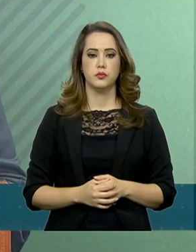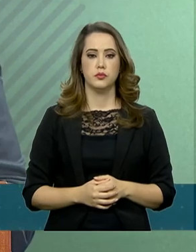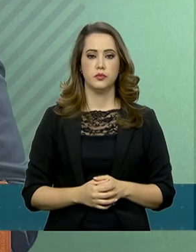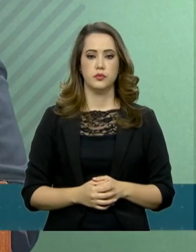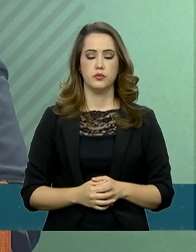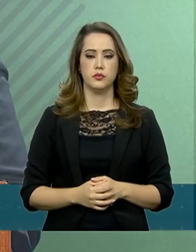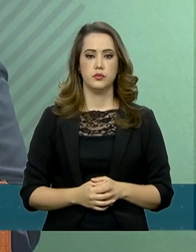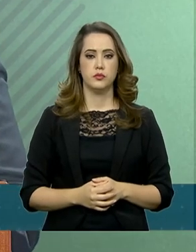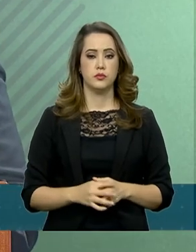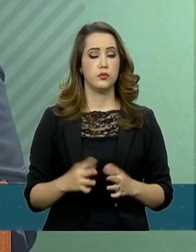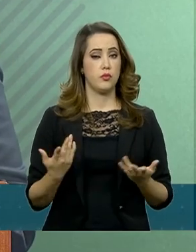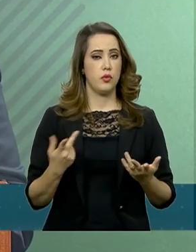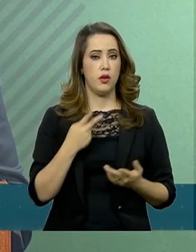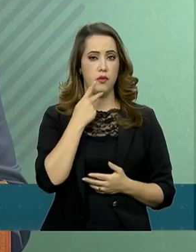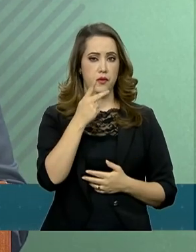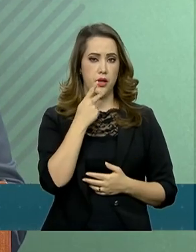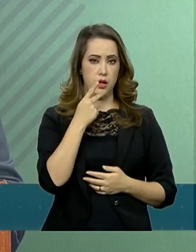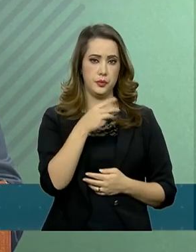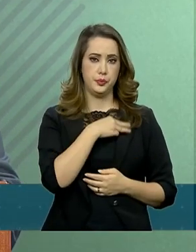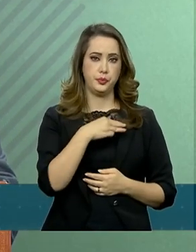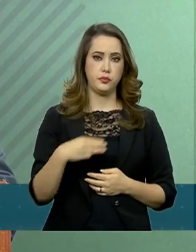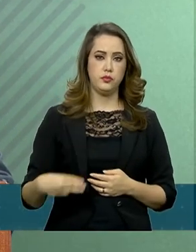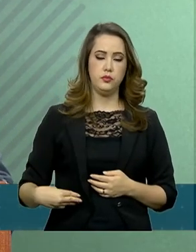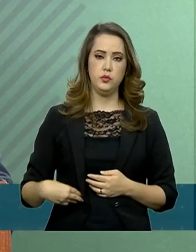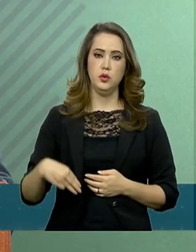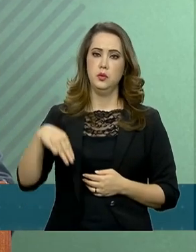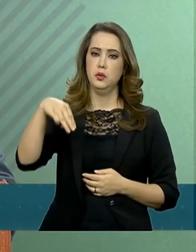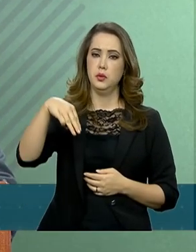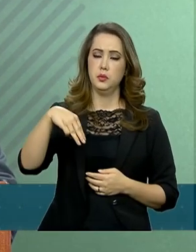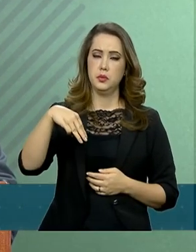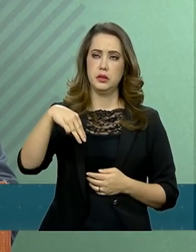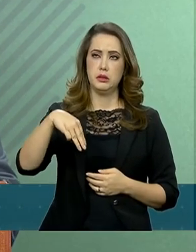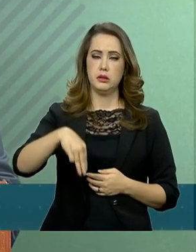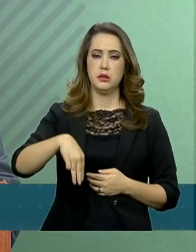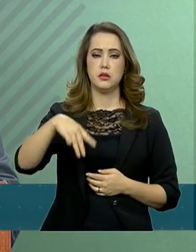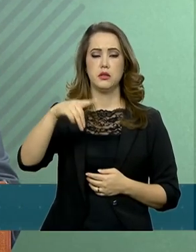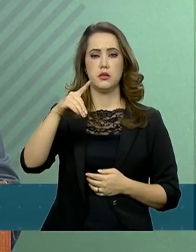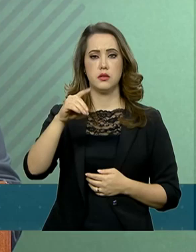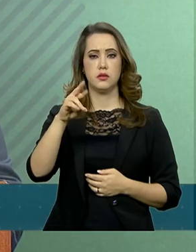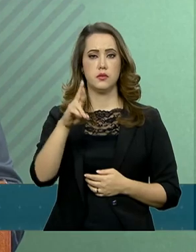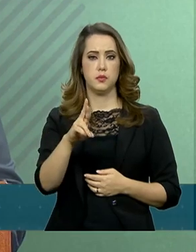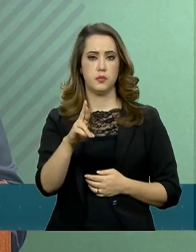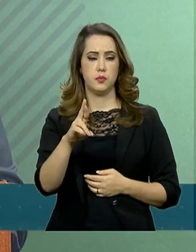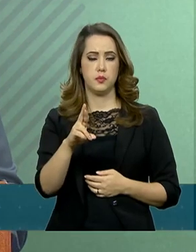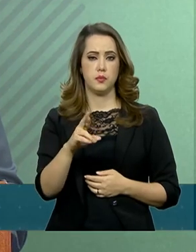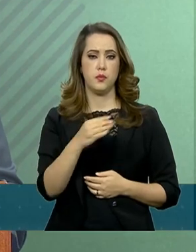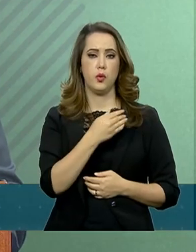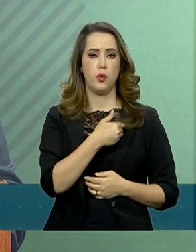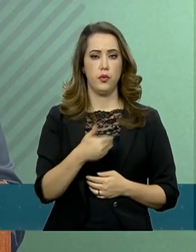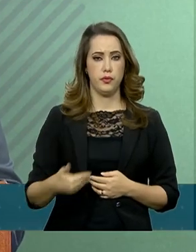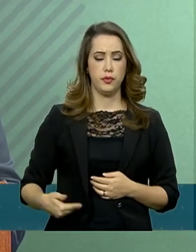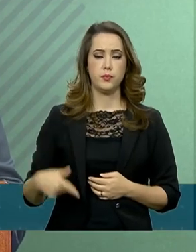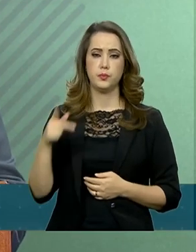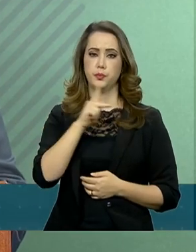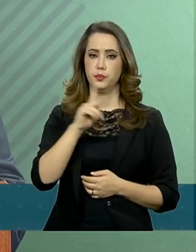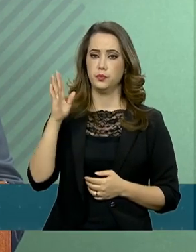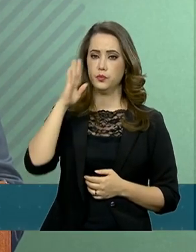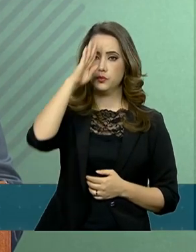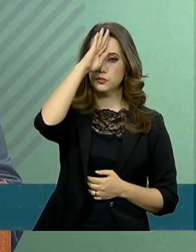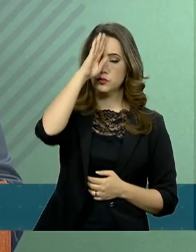no tocante ao ministério do desenvolvimento regional o governo do presidente boehner o